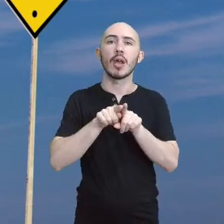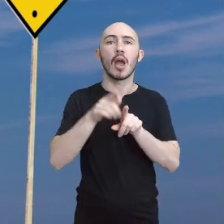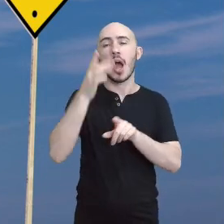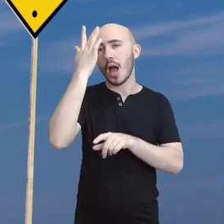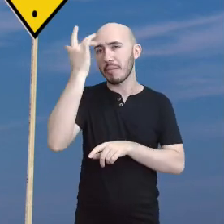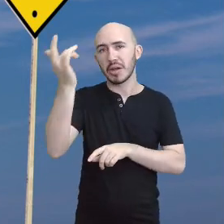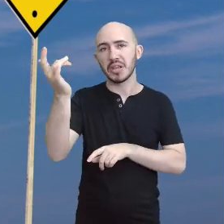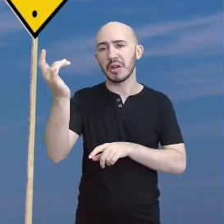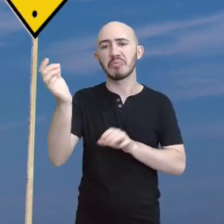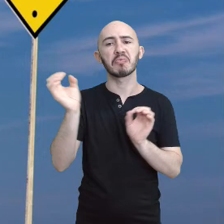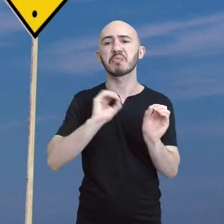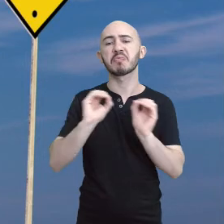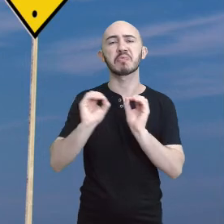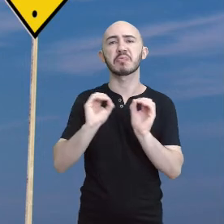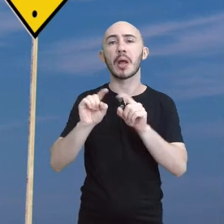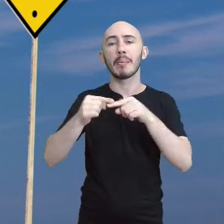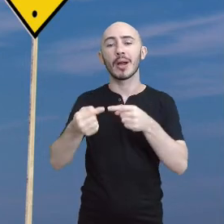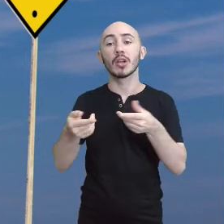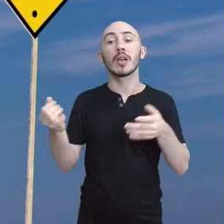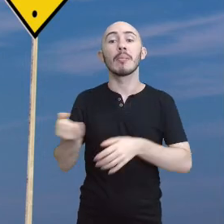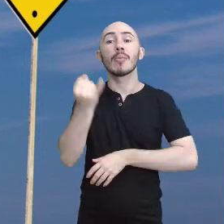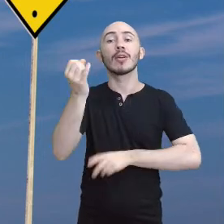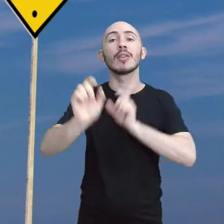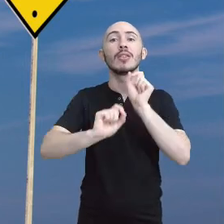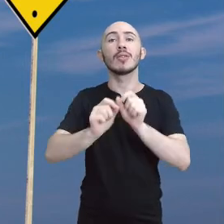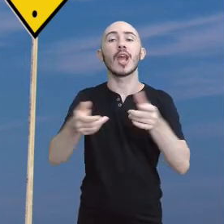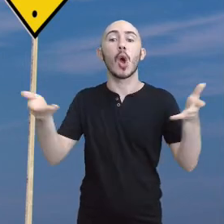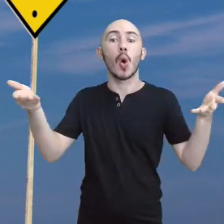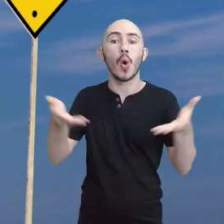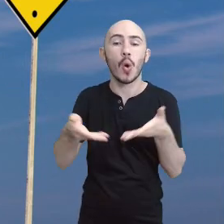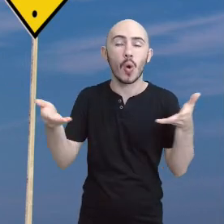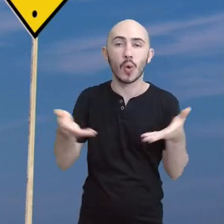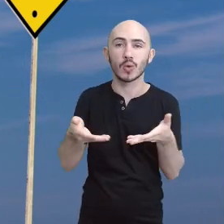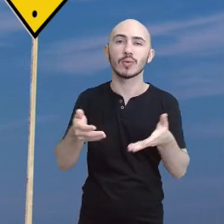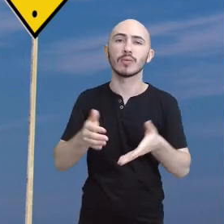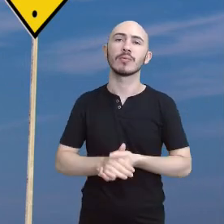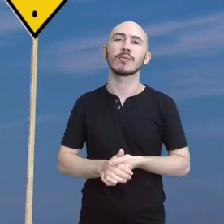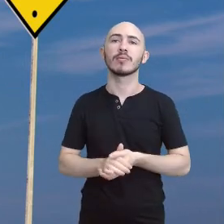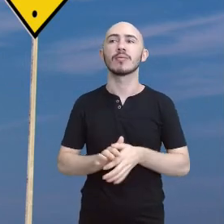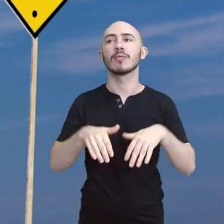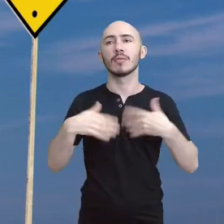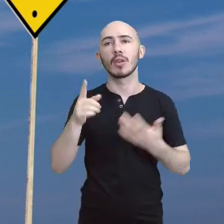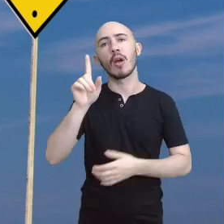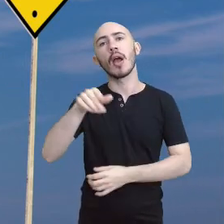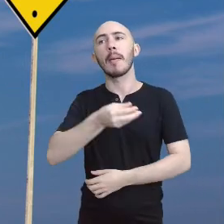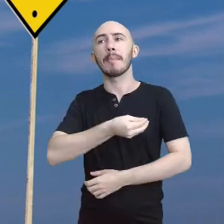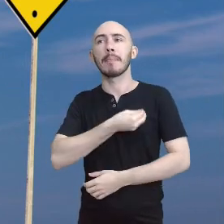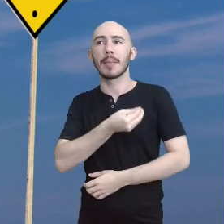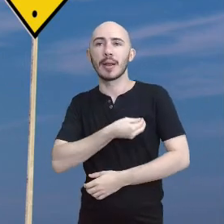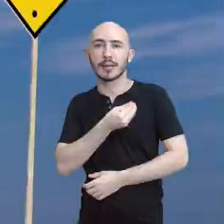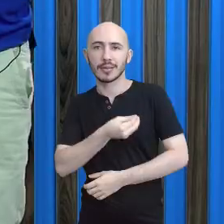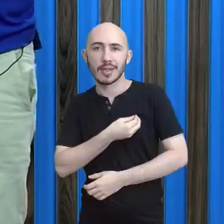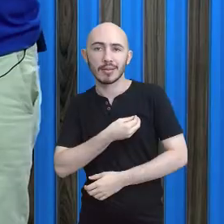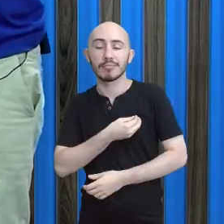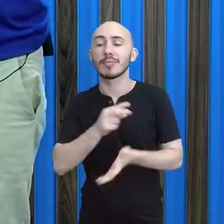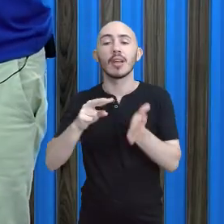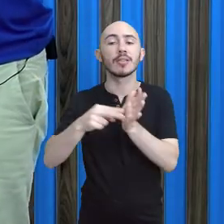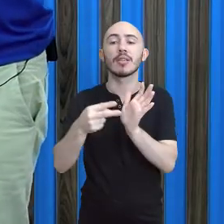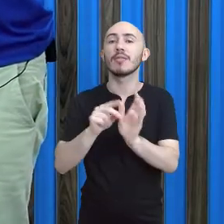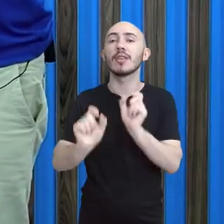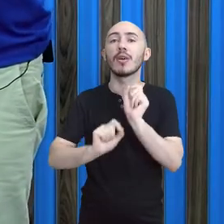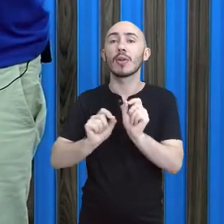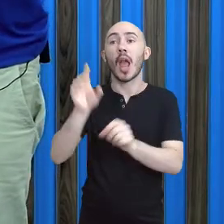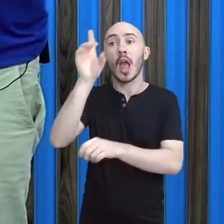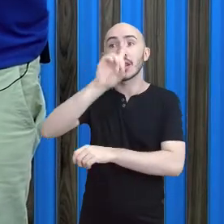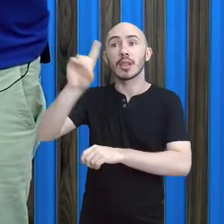importa. O que importa é o quê? O today, o hoje. Tanto é que chama-se presente, que é um presente de